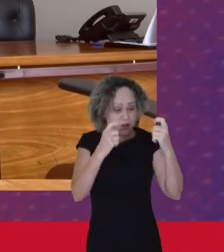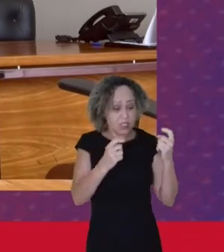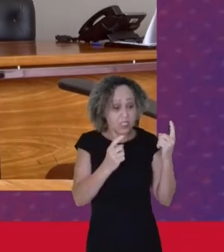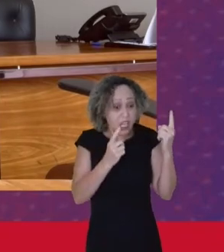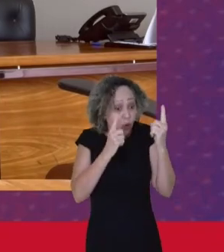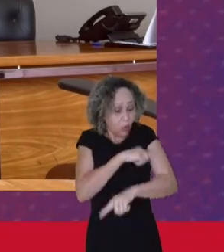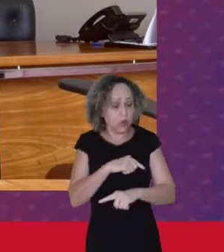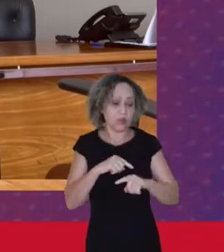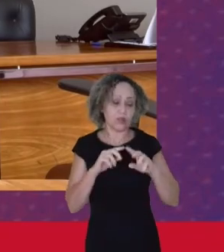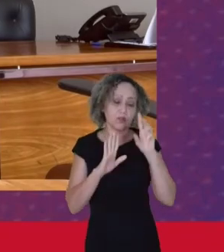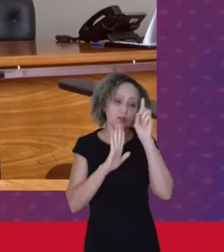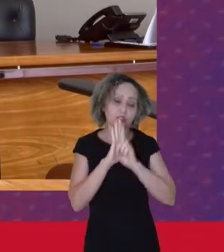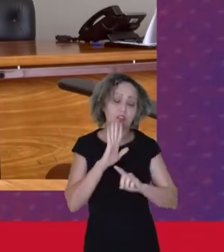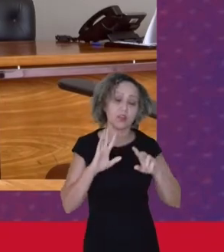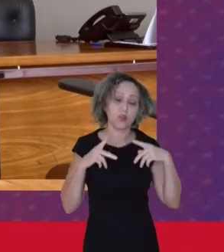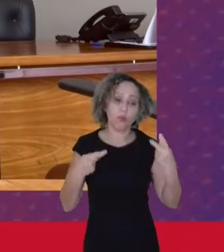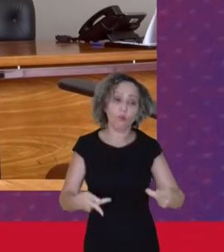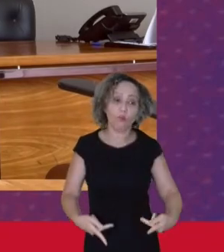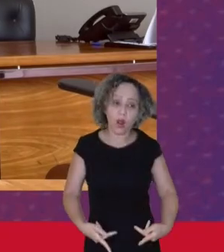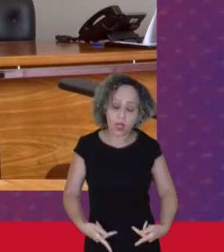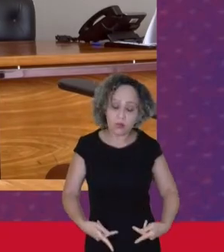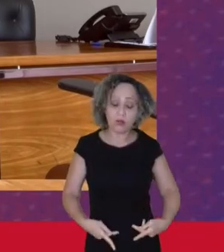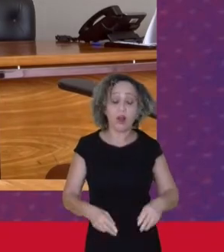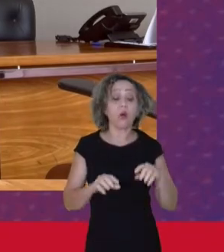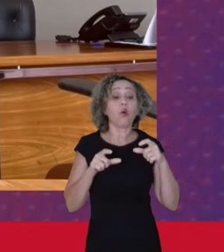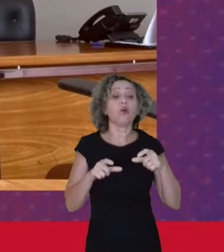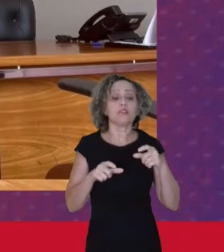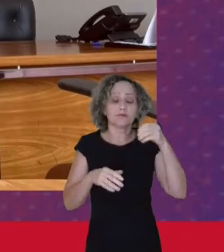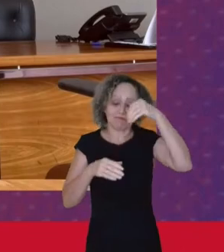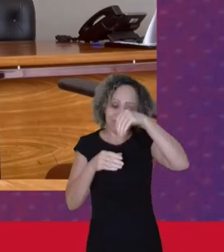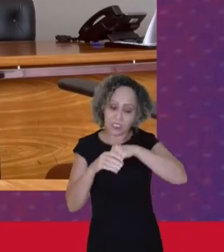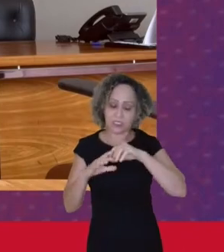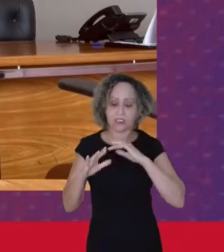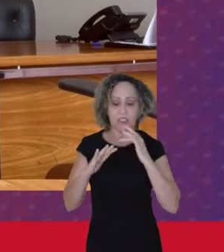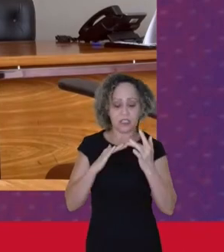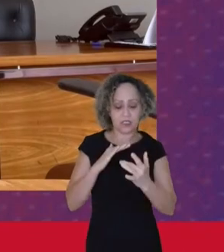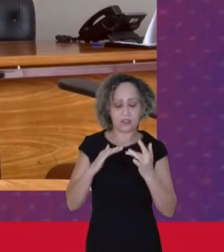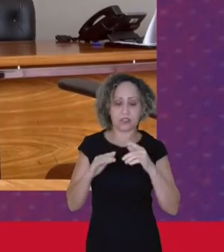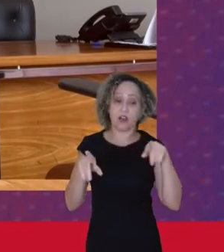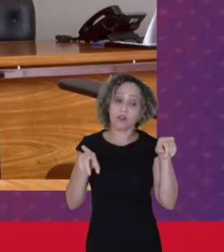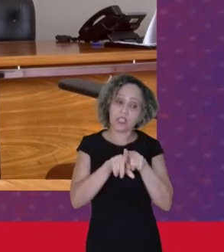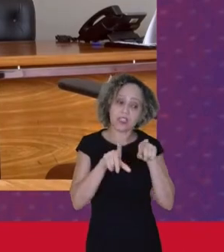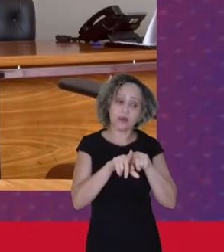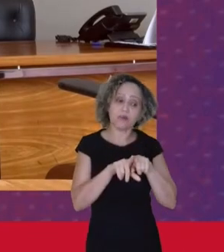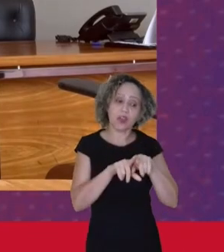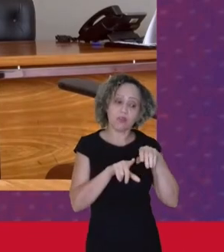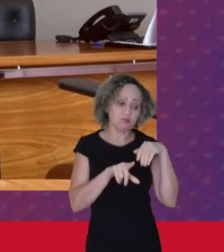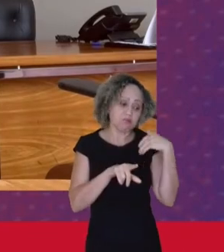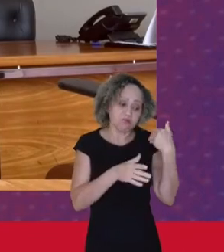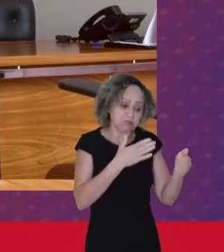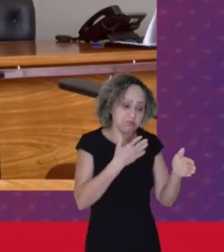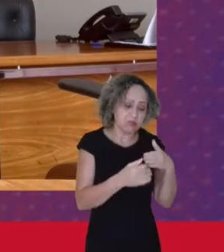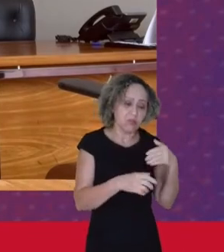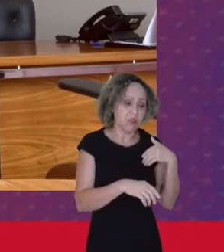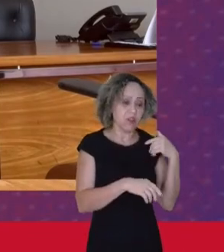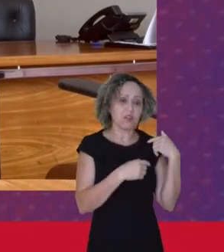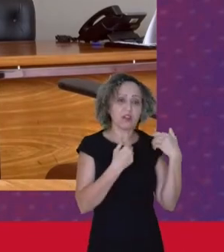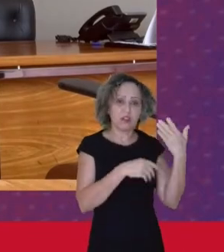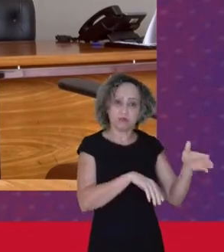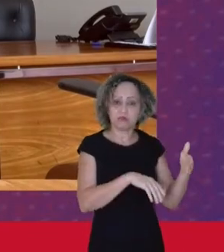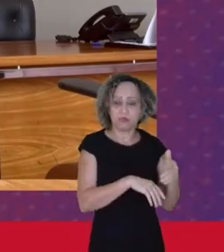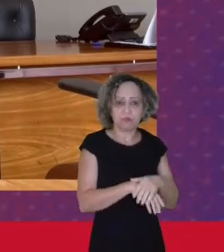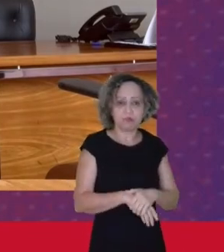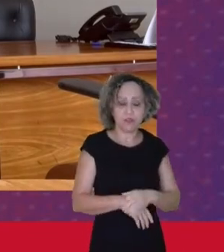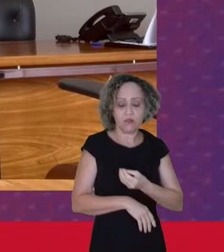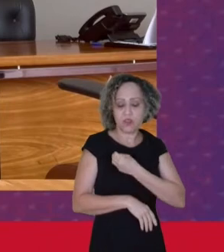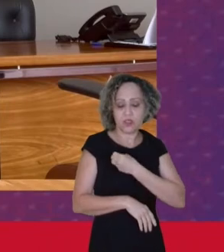rede social e também fora dela. Aí nós, a partir desse start da